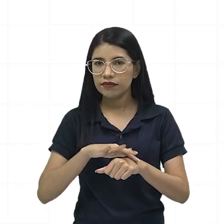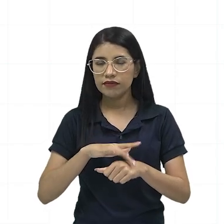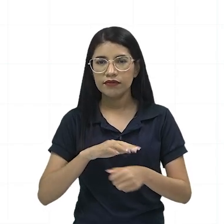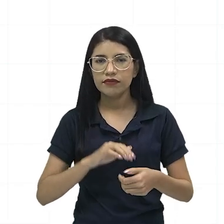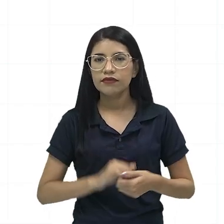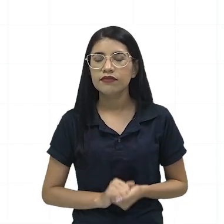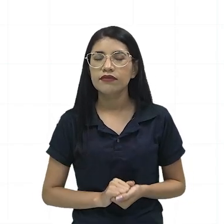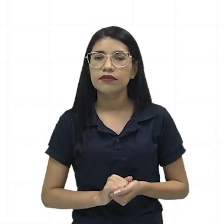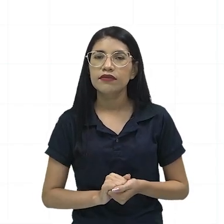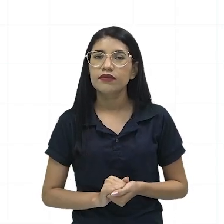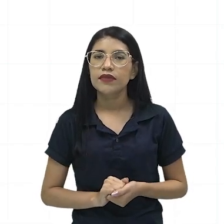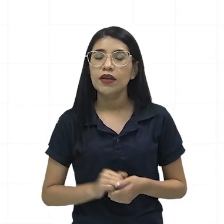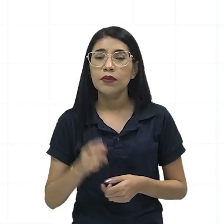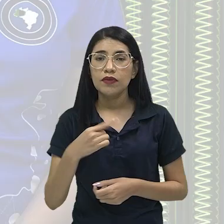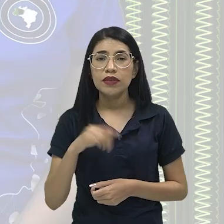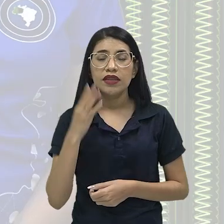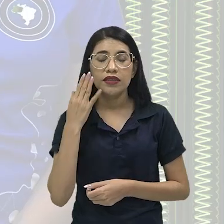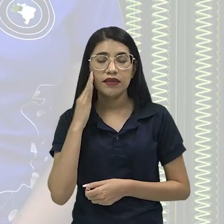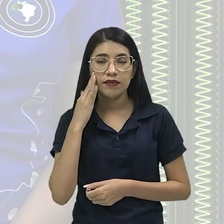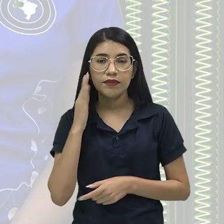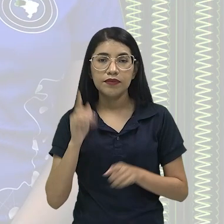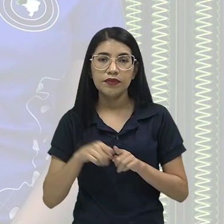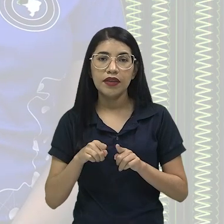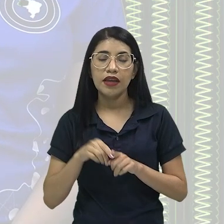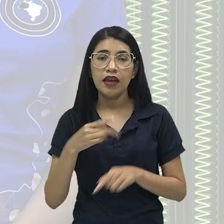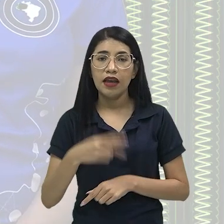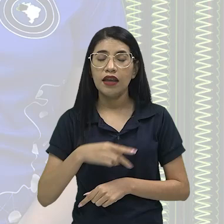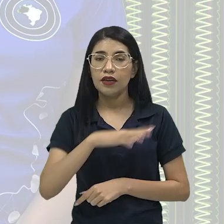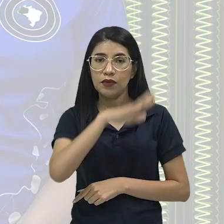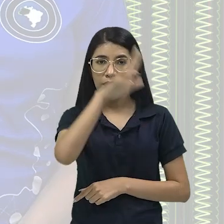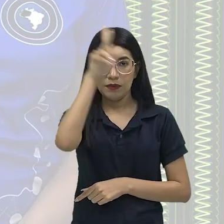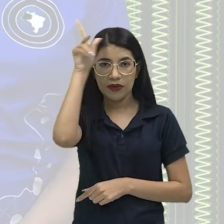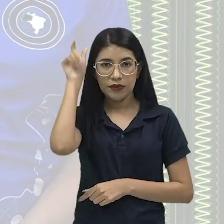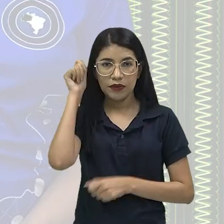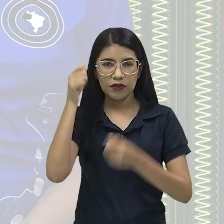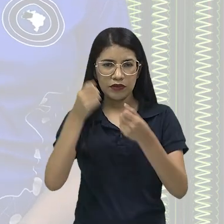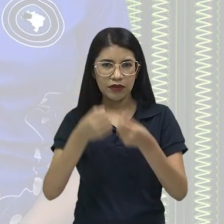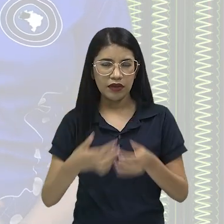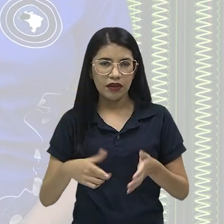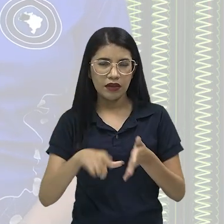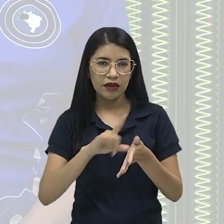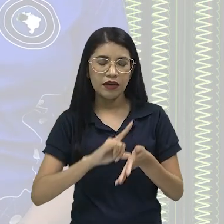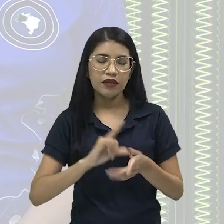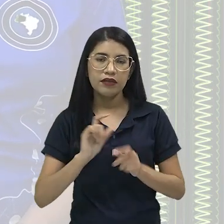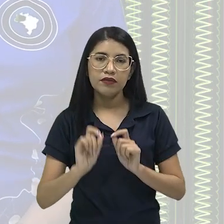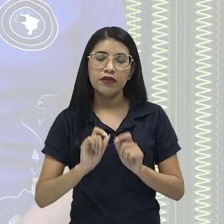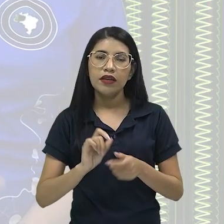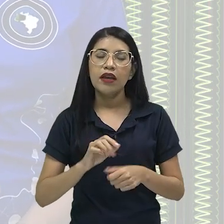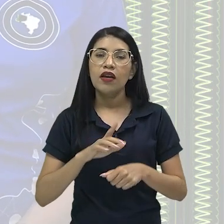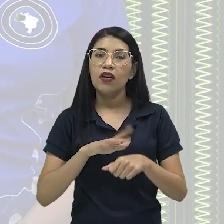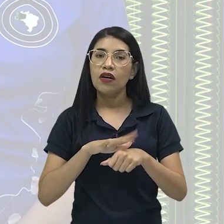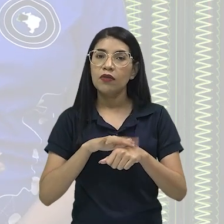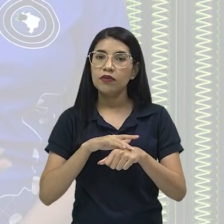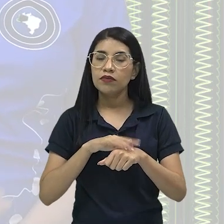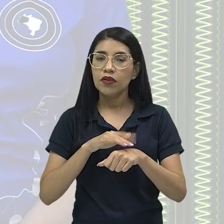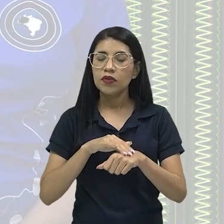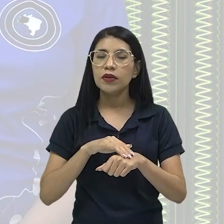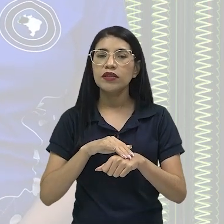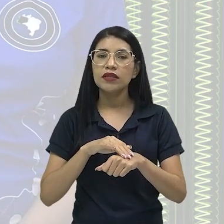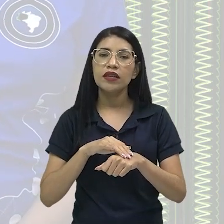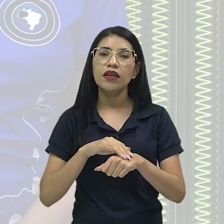para que vocês saibam, no estado do Amazonas, como eu falei para vocês, que é uma doença que teve um